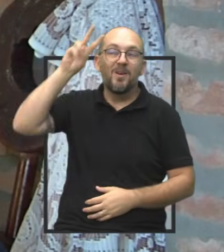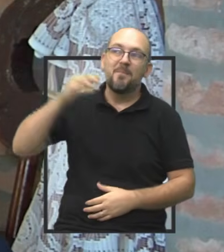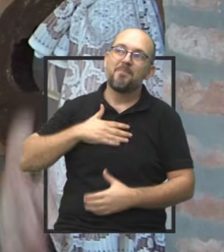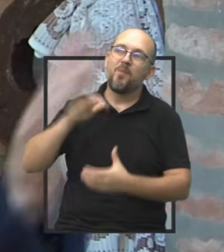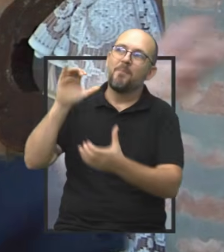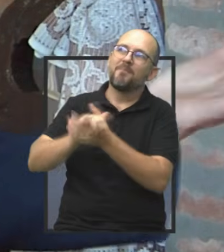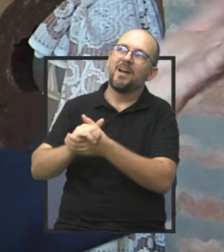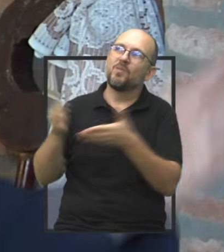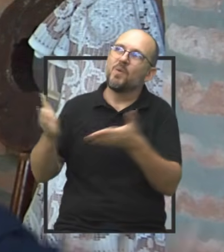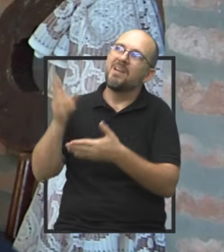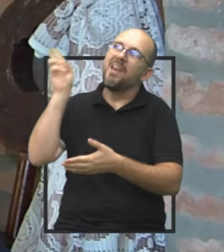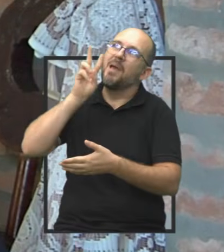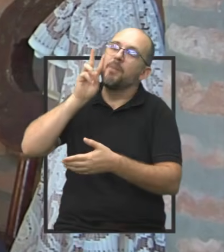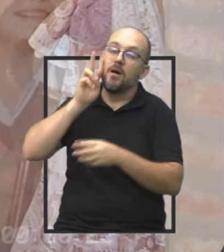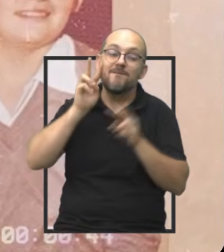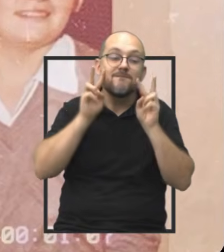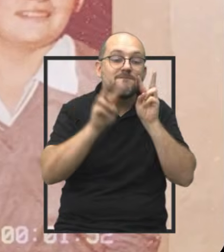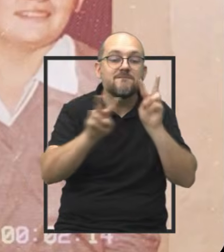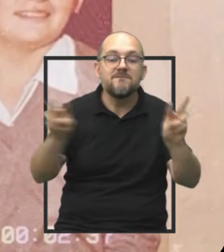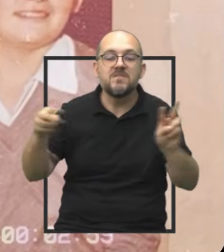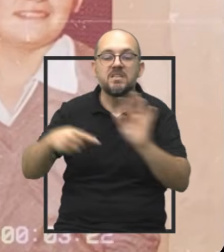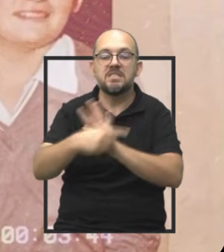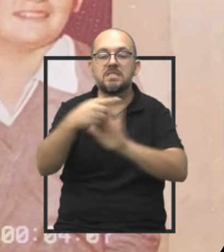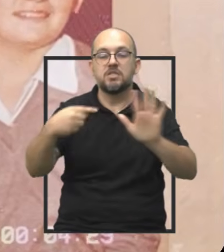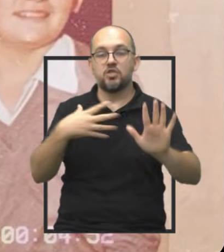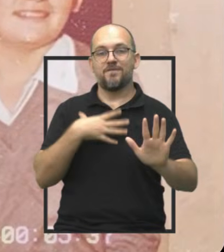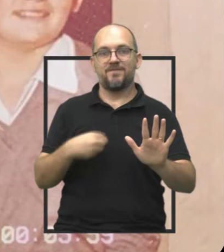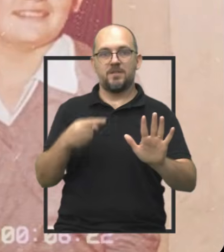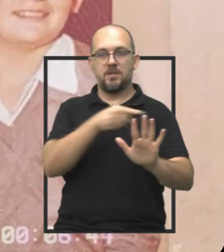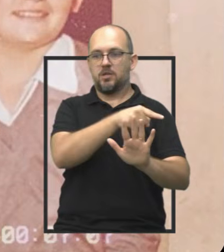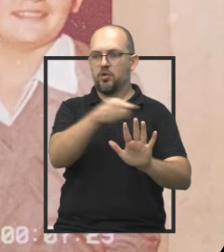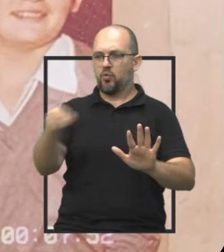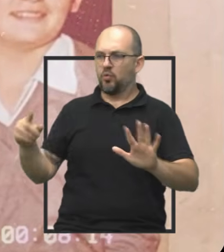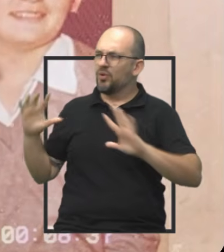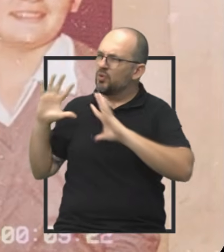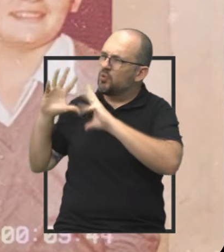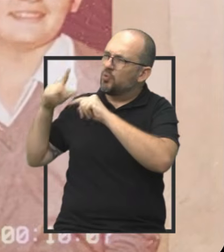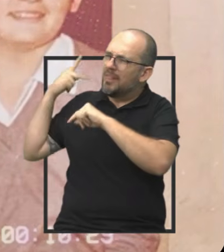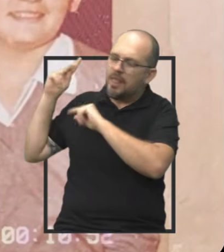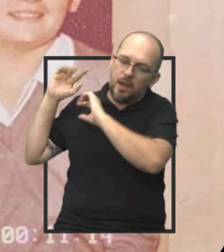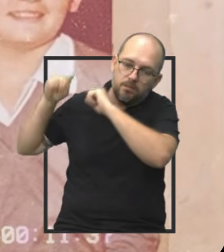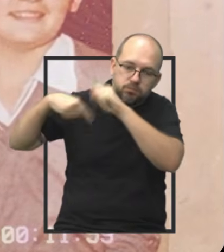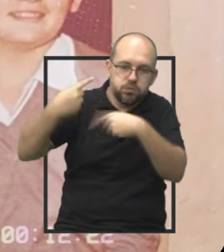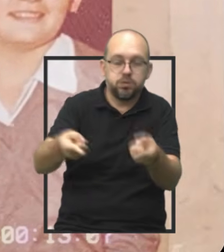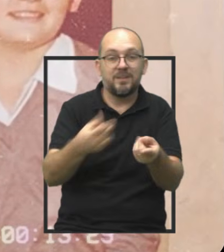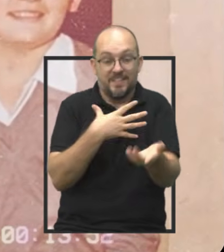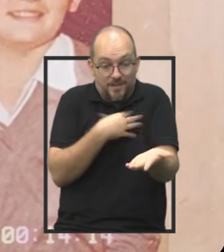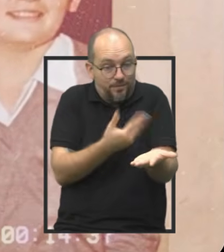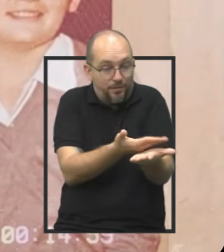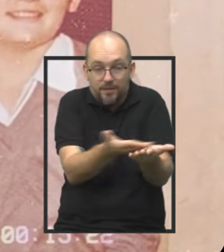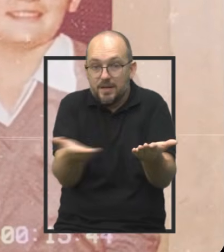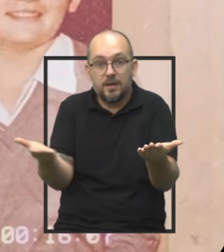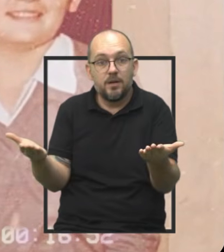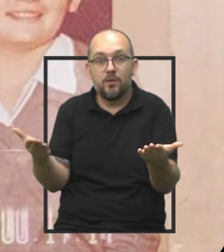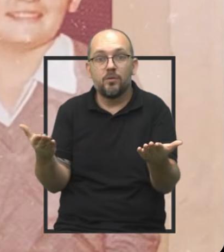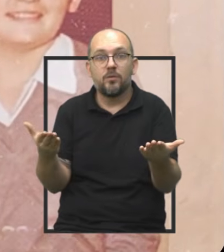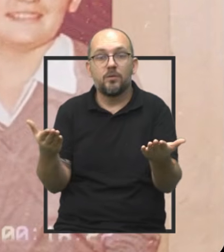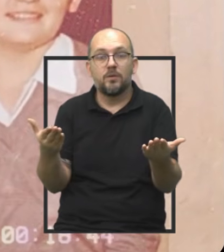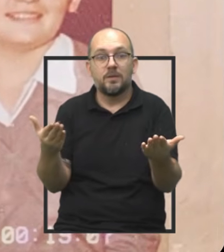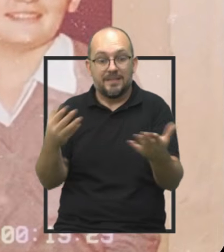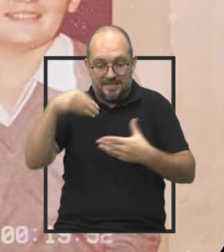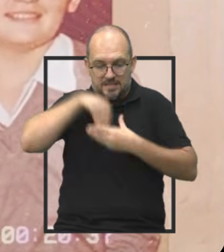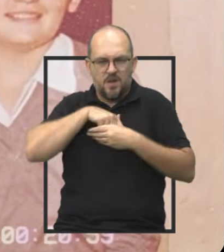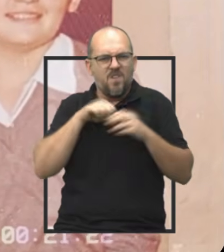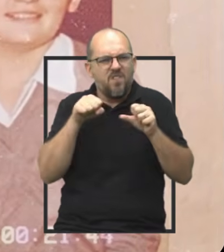marido hoje é ver os meus filhos, que herdaram tudo dele, inclusive